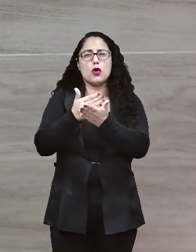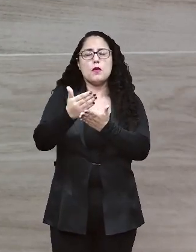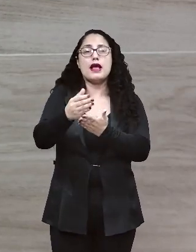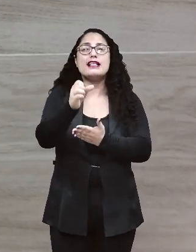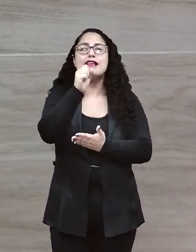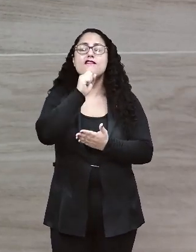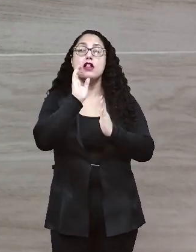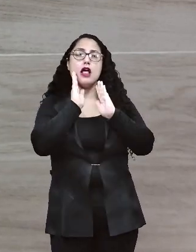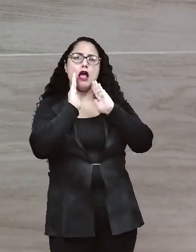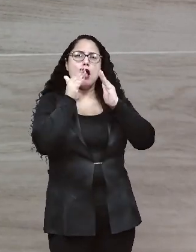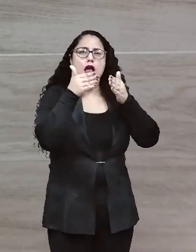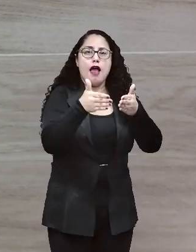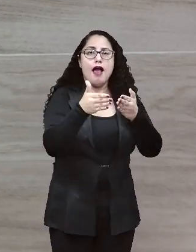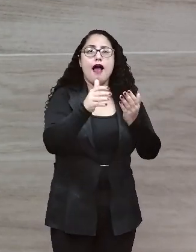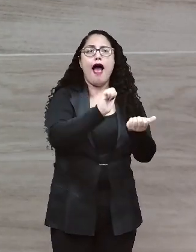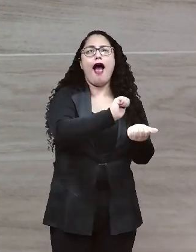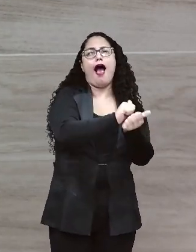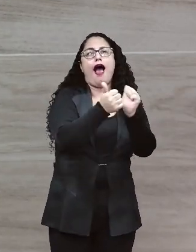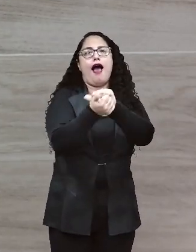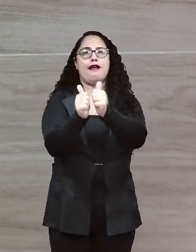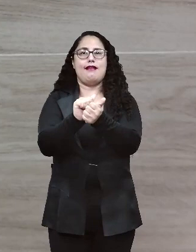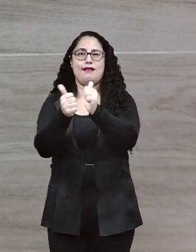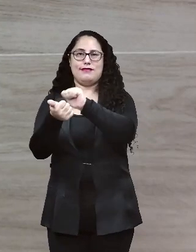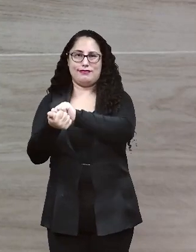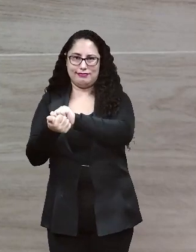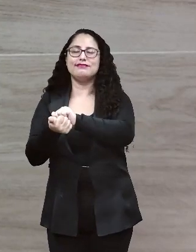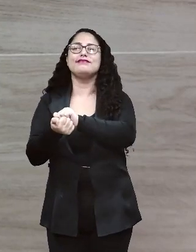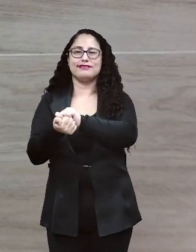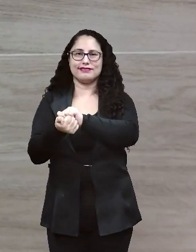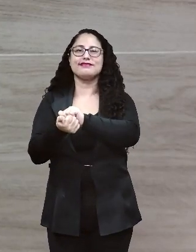ele visa adequar, né,